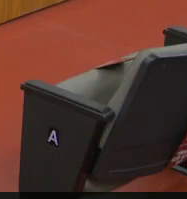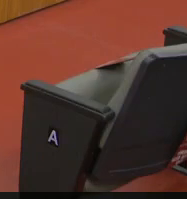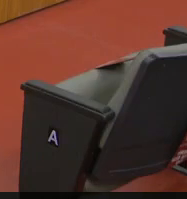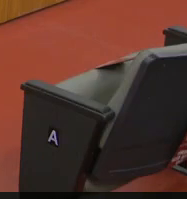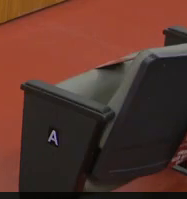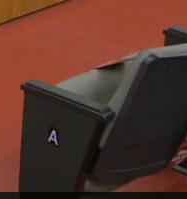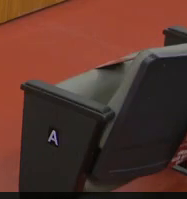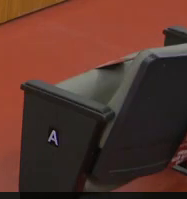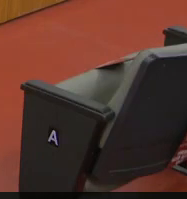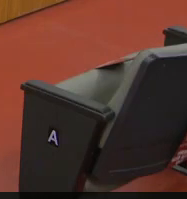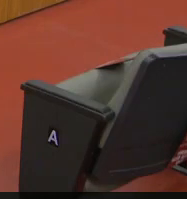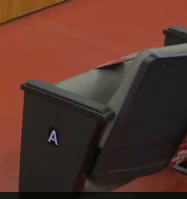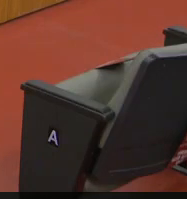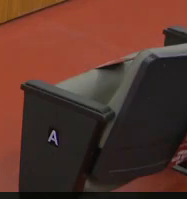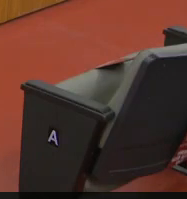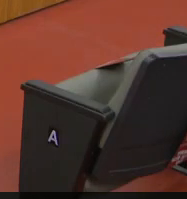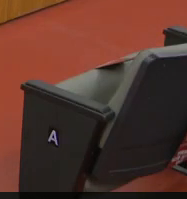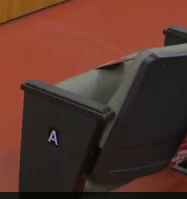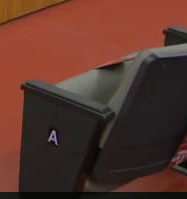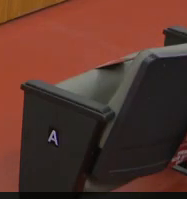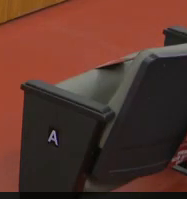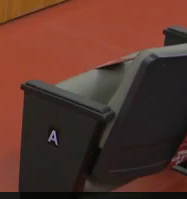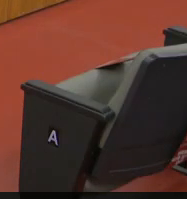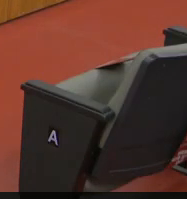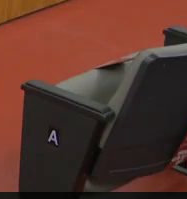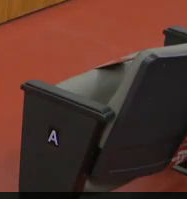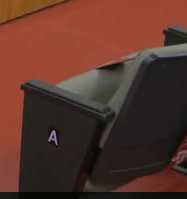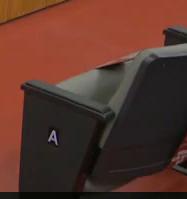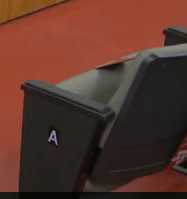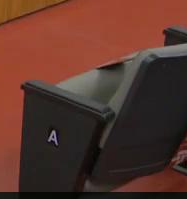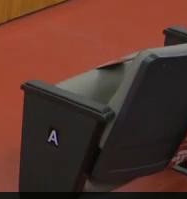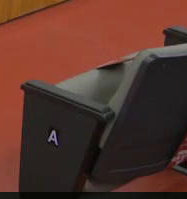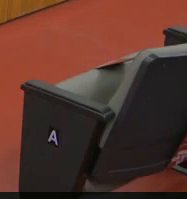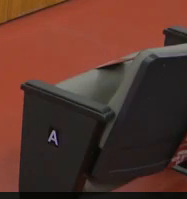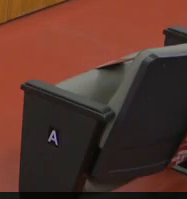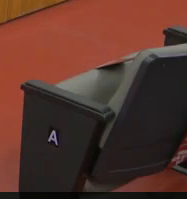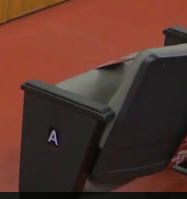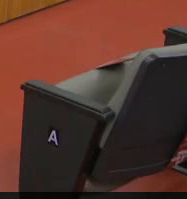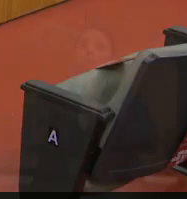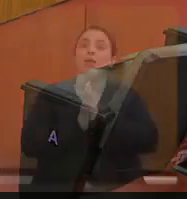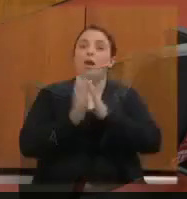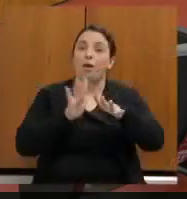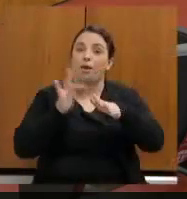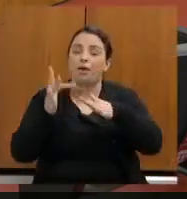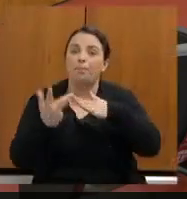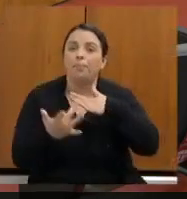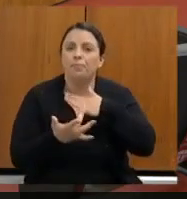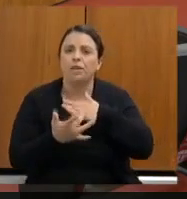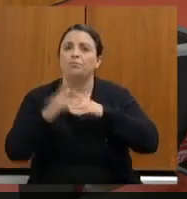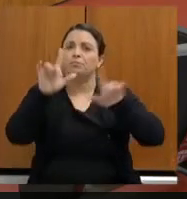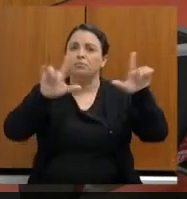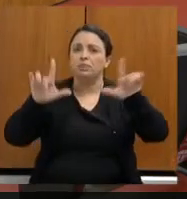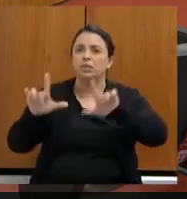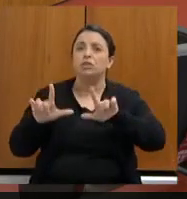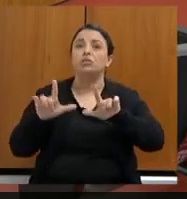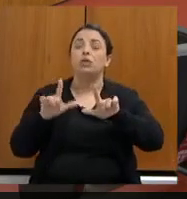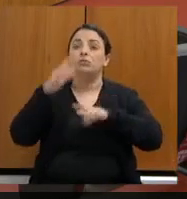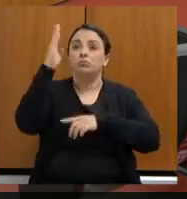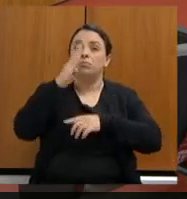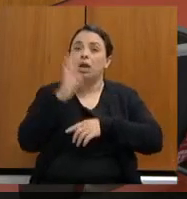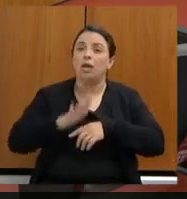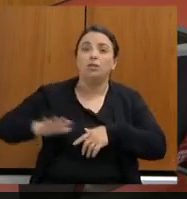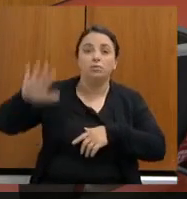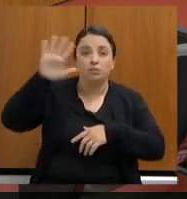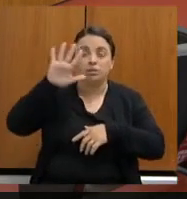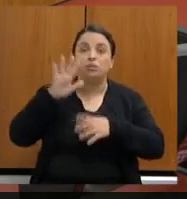Deputado Bruno engler e o acompanhamento da própria mídia no âmbito nacional vossa excelência pode certificar